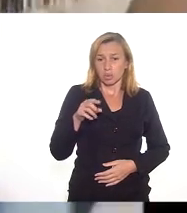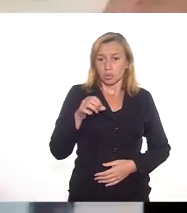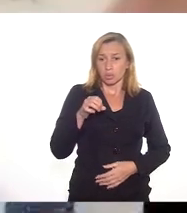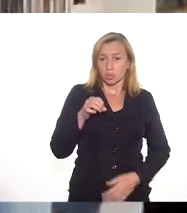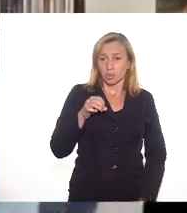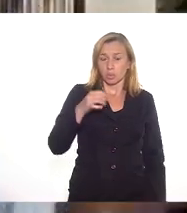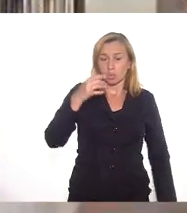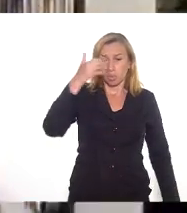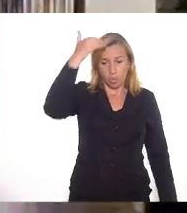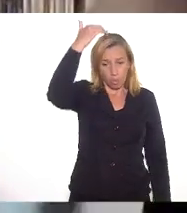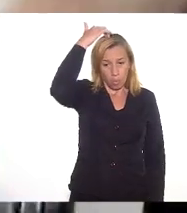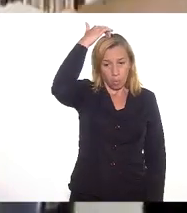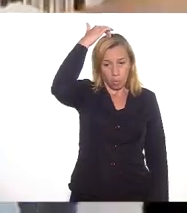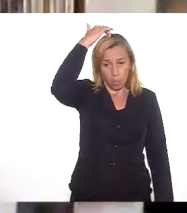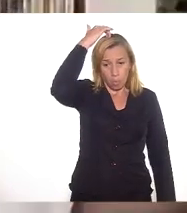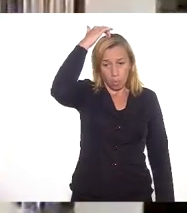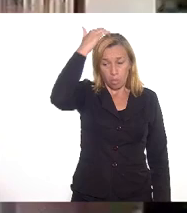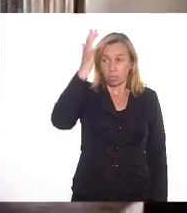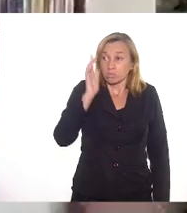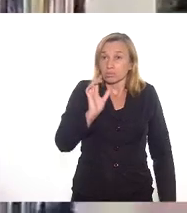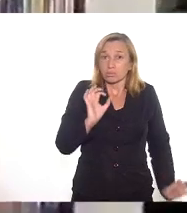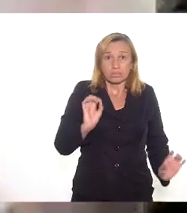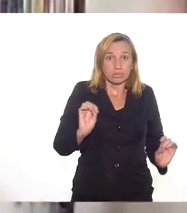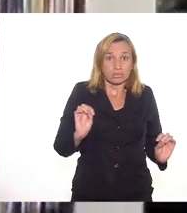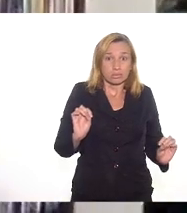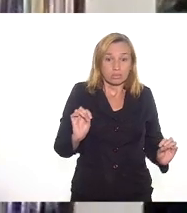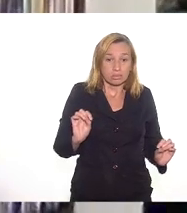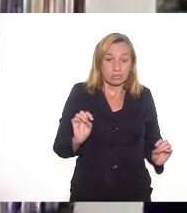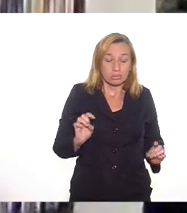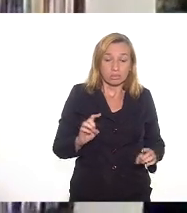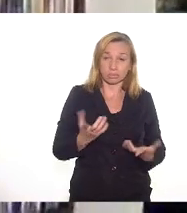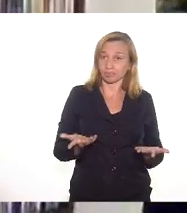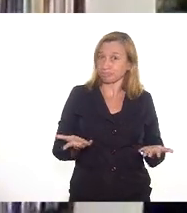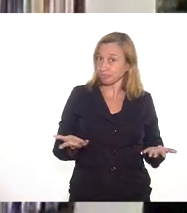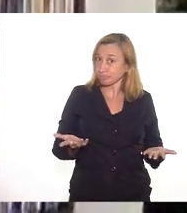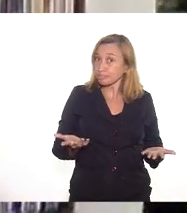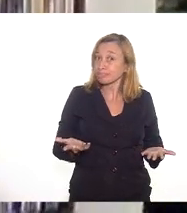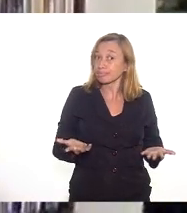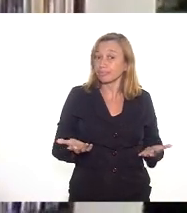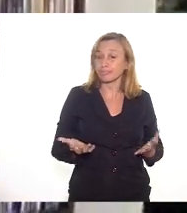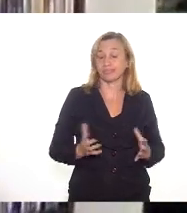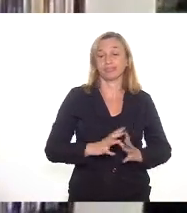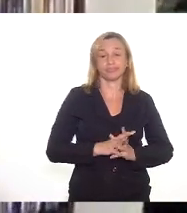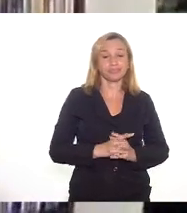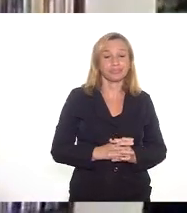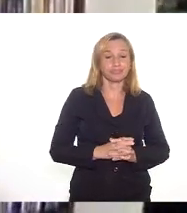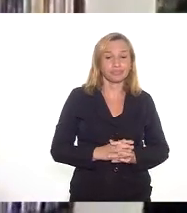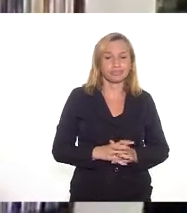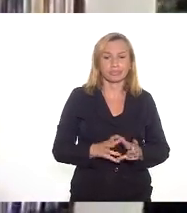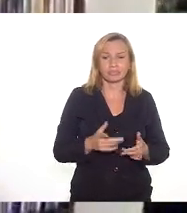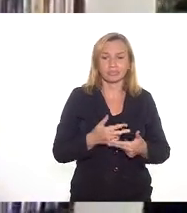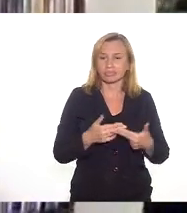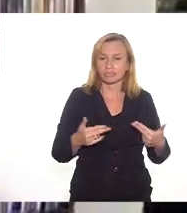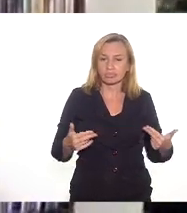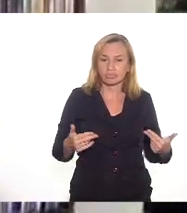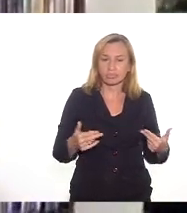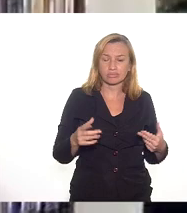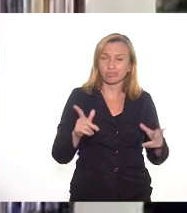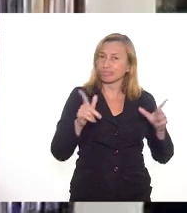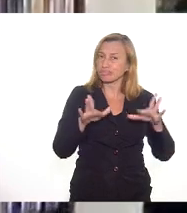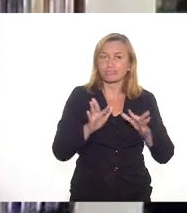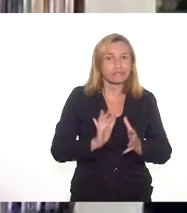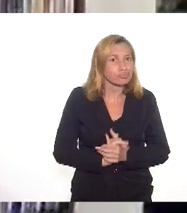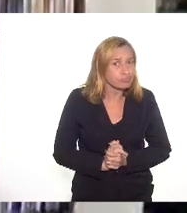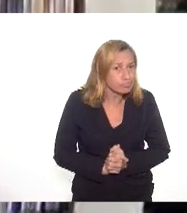aí saiu do âmbito desse universo legislativo, as coisas são totalmente